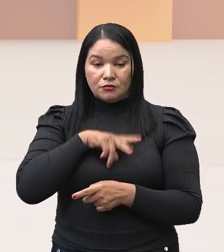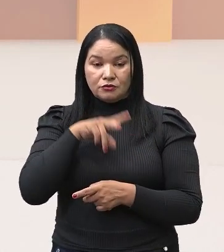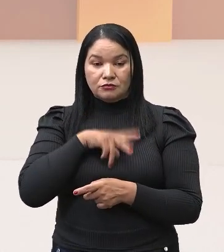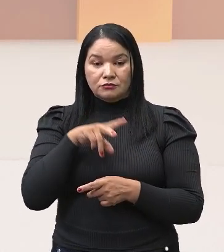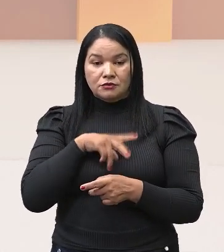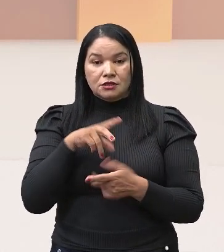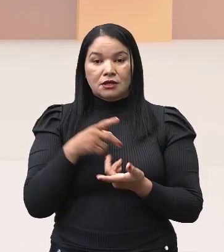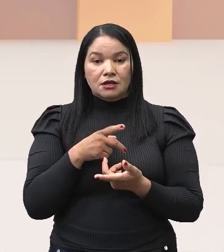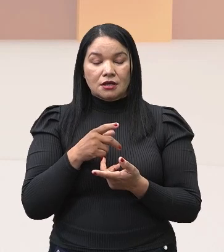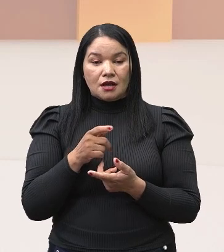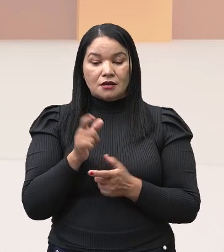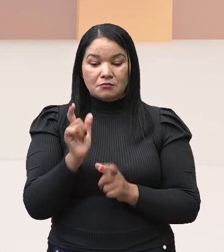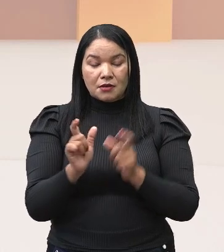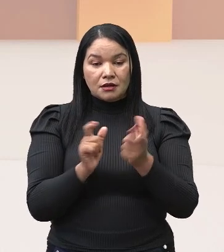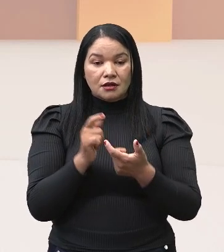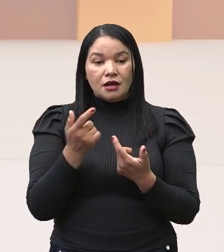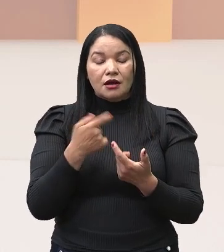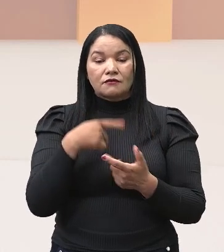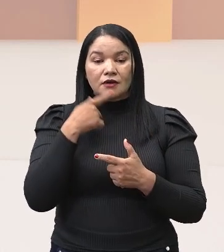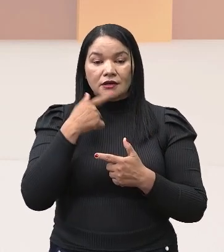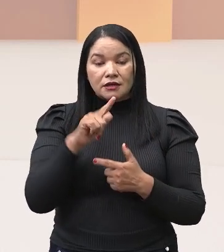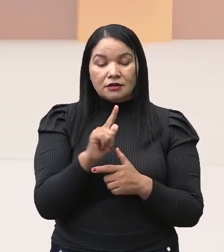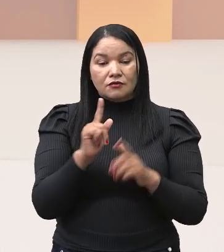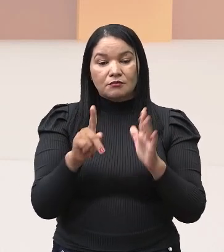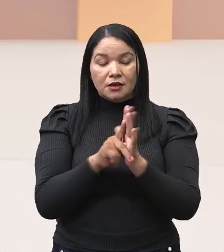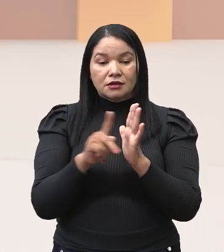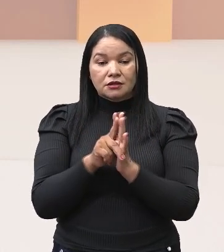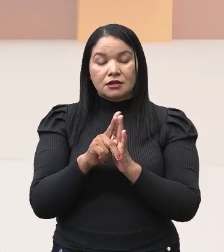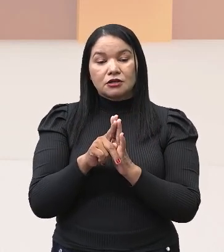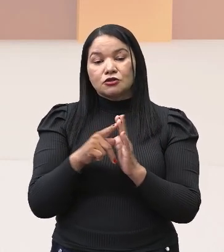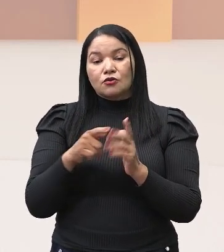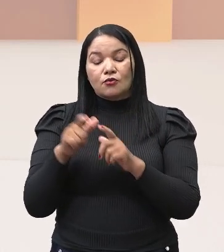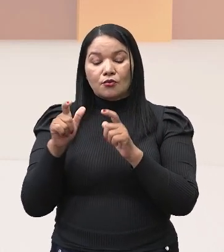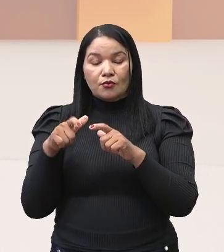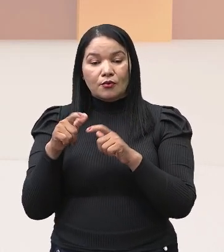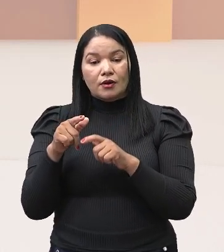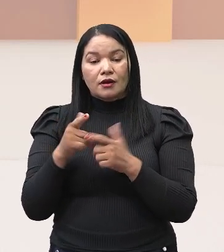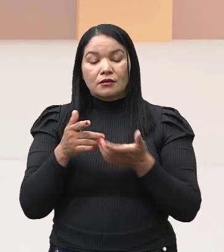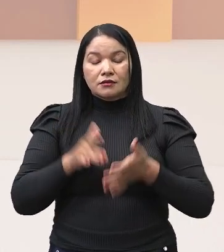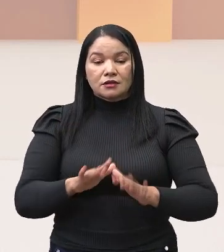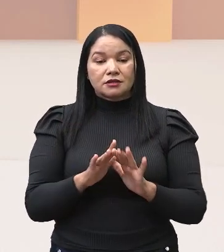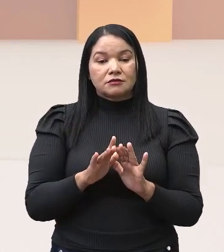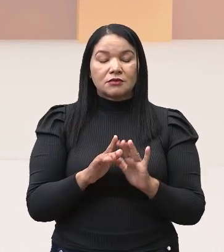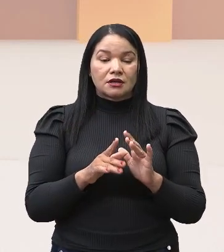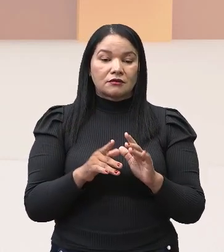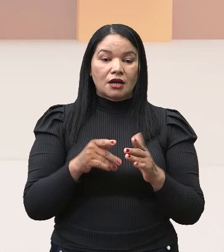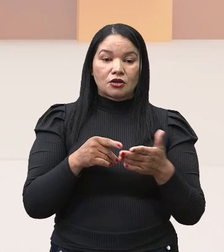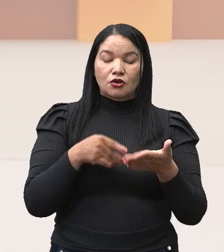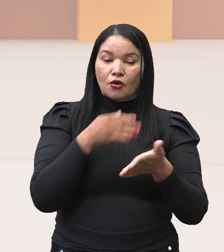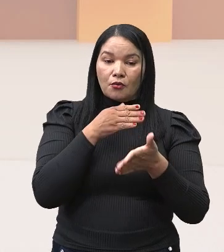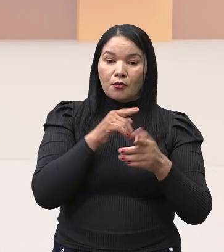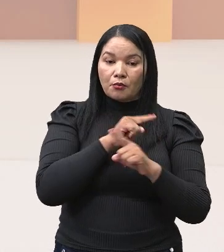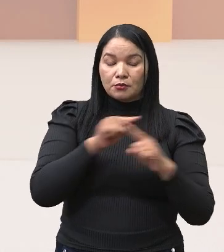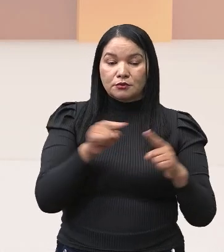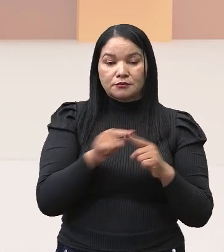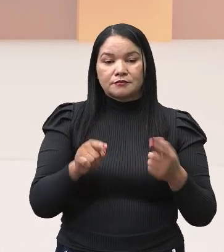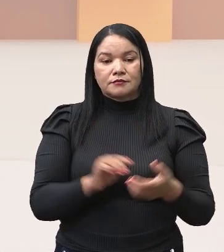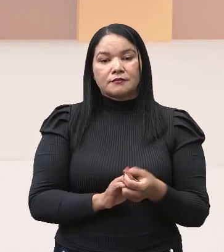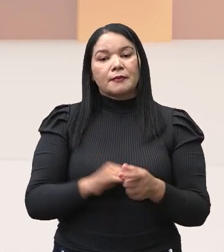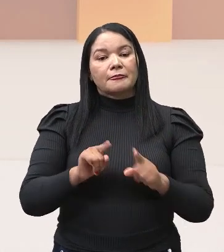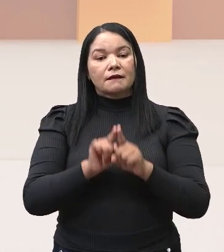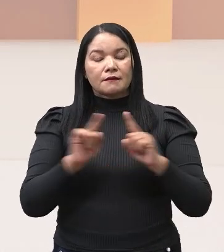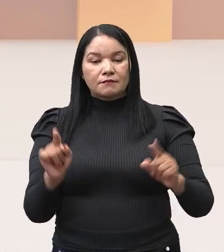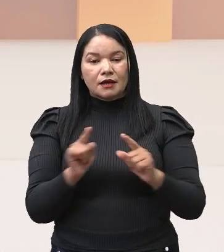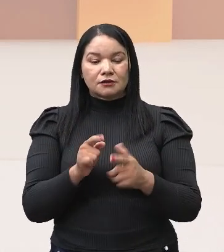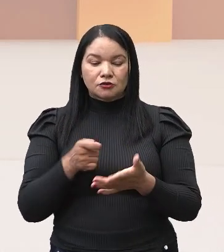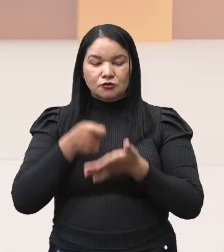de proferir seus dialetos, seu idioma. Mas a gente sabe que a cultura ela não é dessa forma estática.